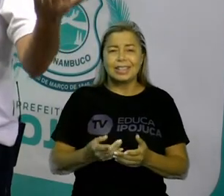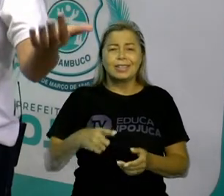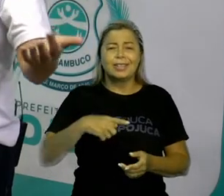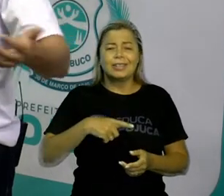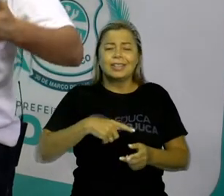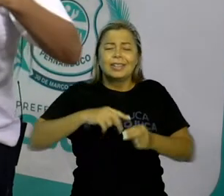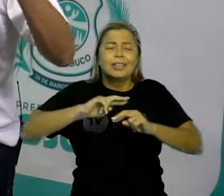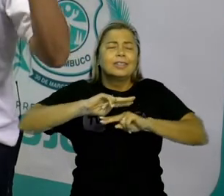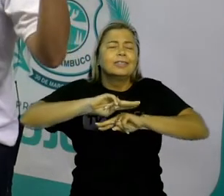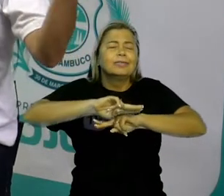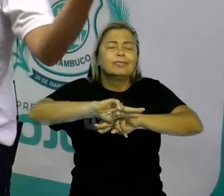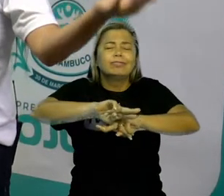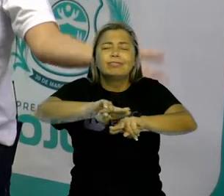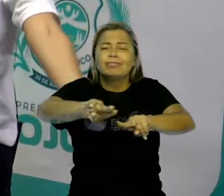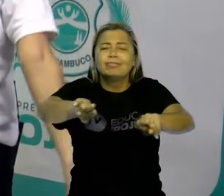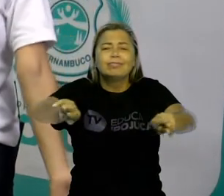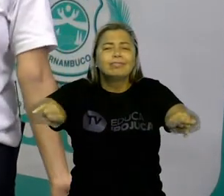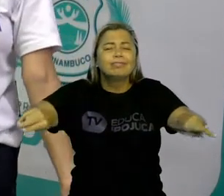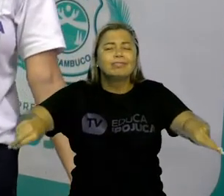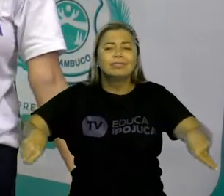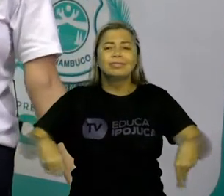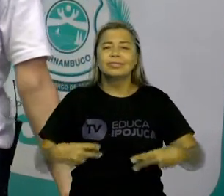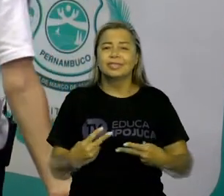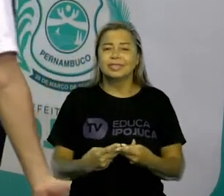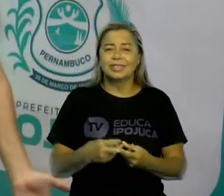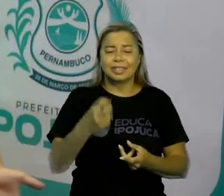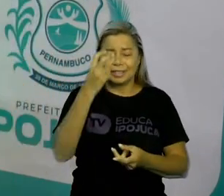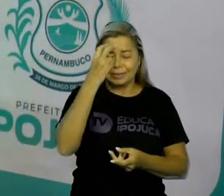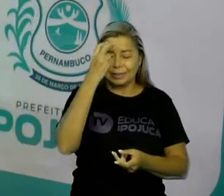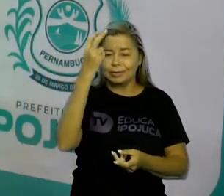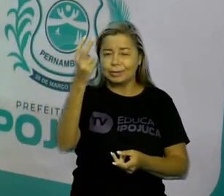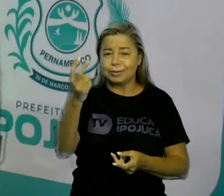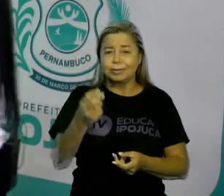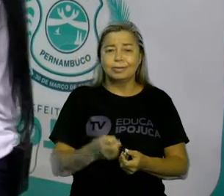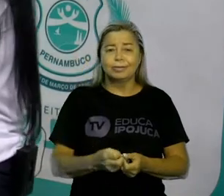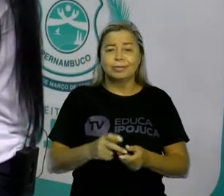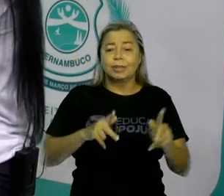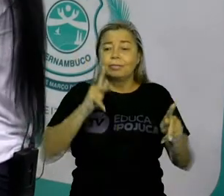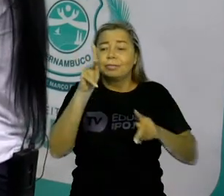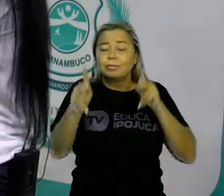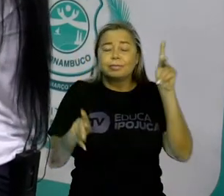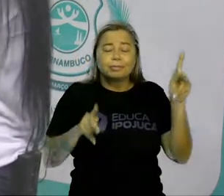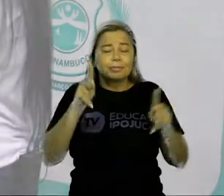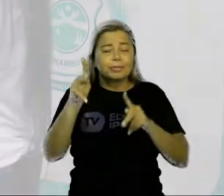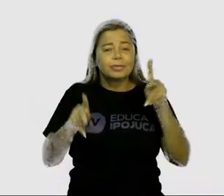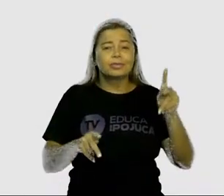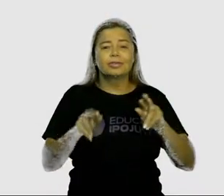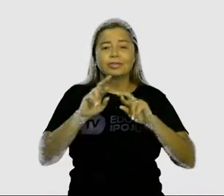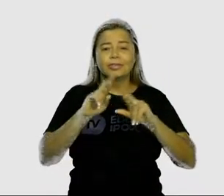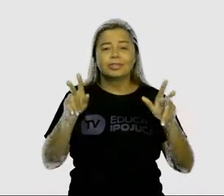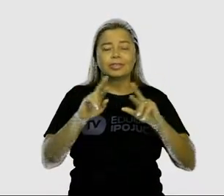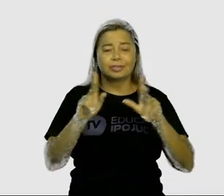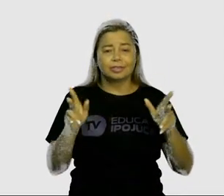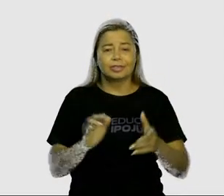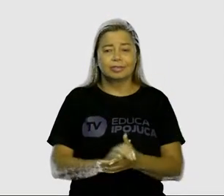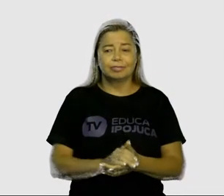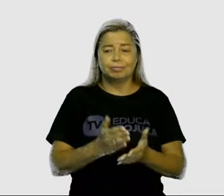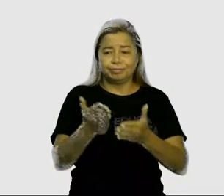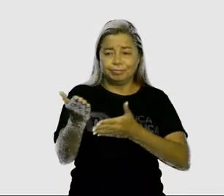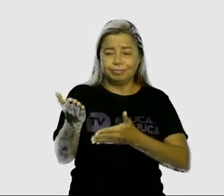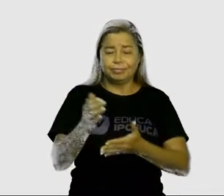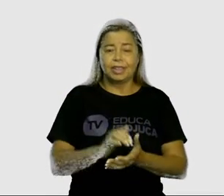tantas diferenças, com vários tipos de povos diferentes. Observe aí, os indígenas, né, foram